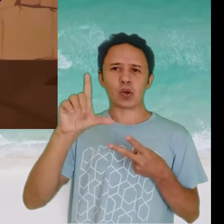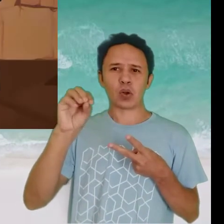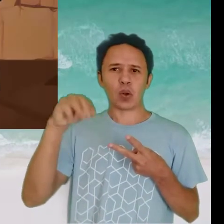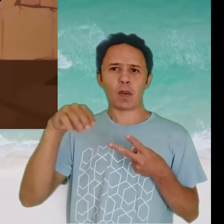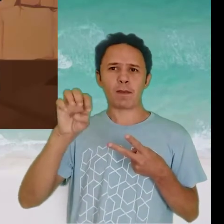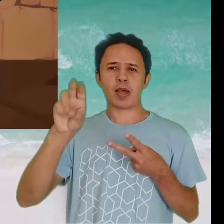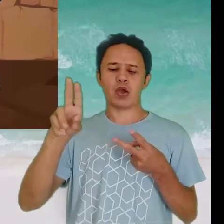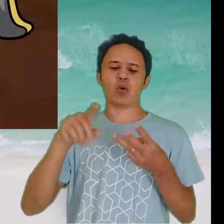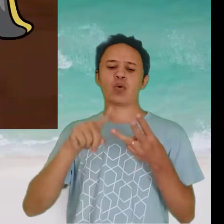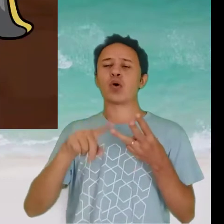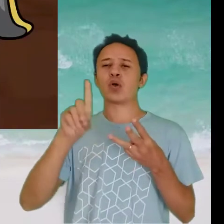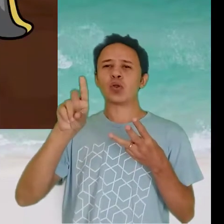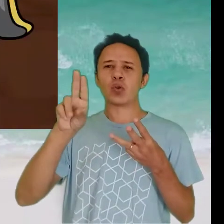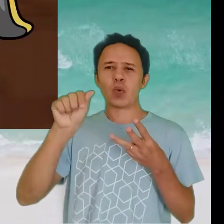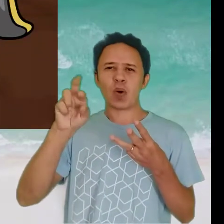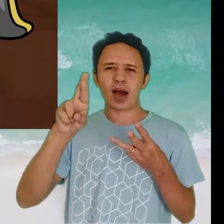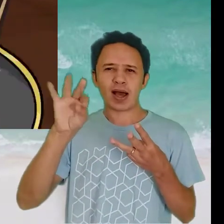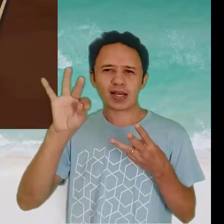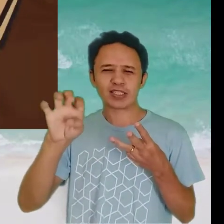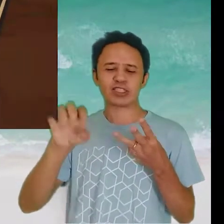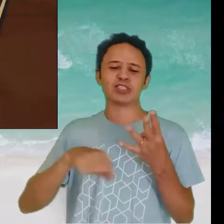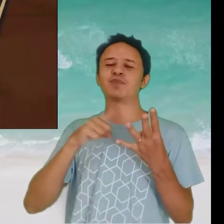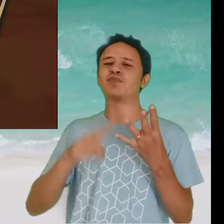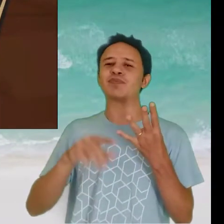Bartolomeu Dias, Duarte Pacheco Pereira,